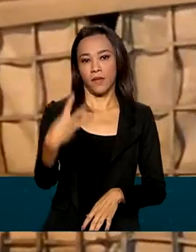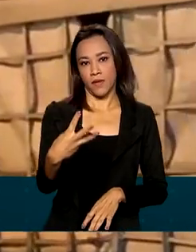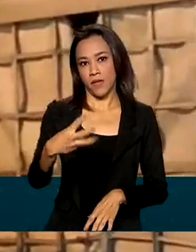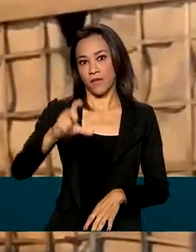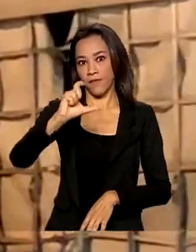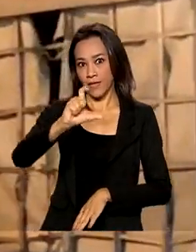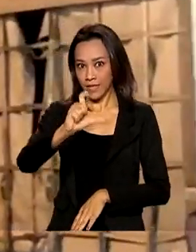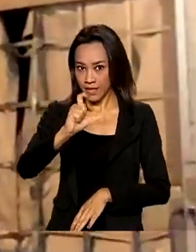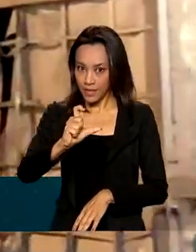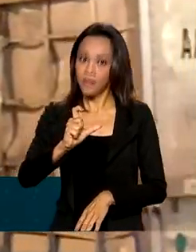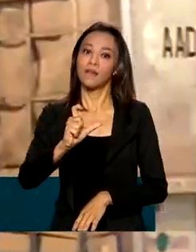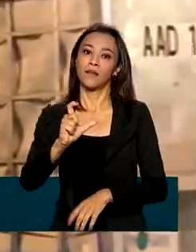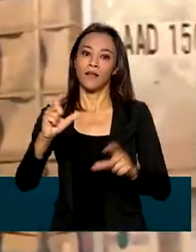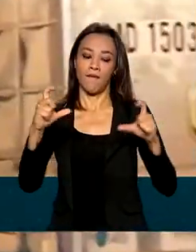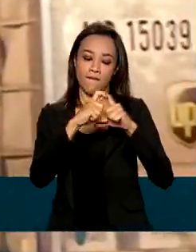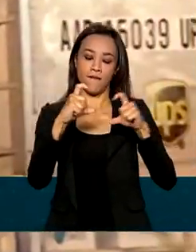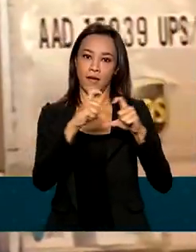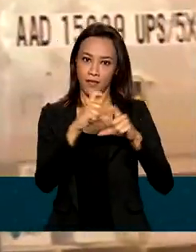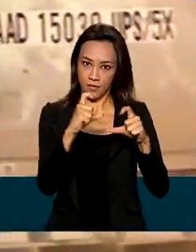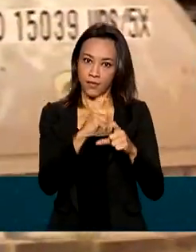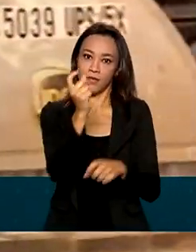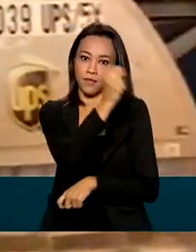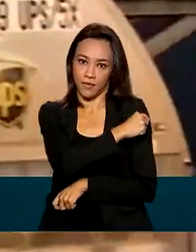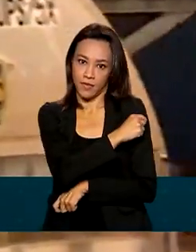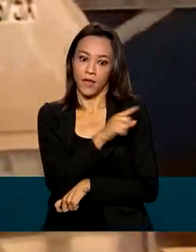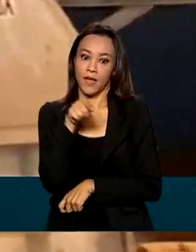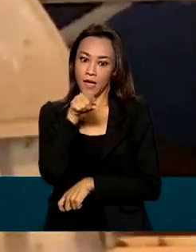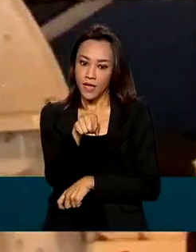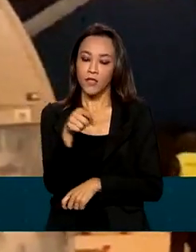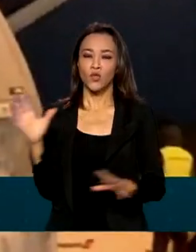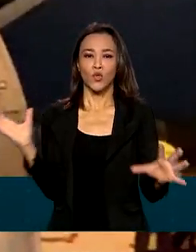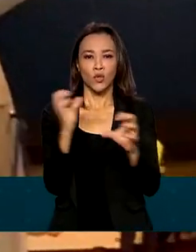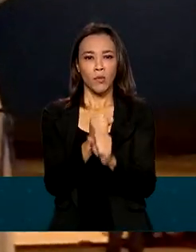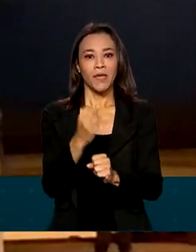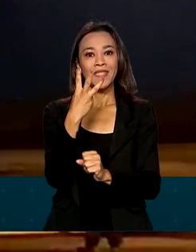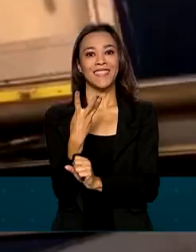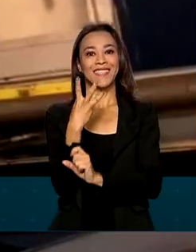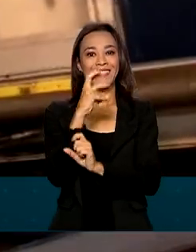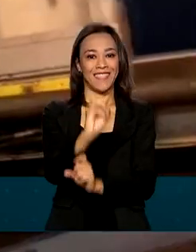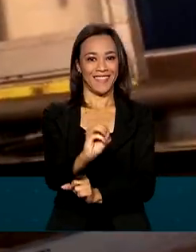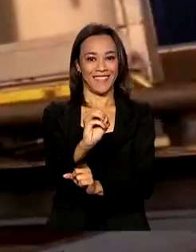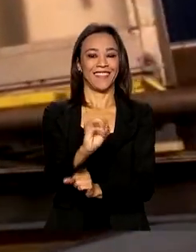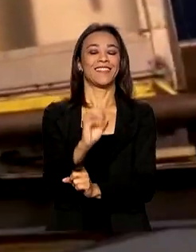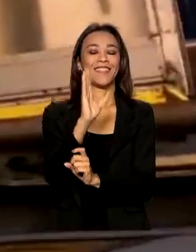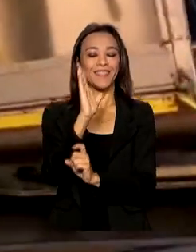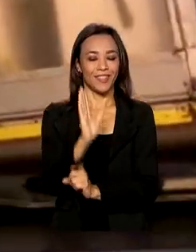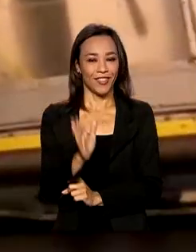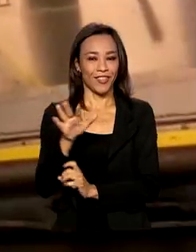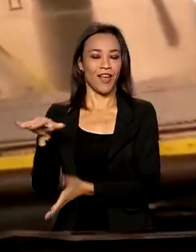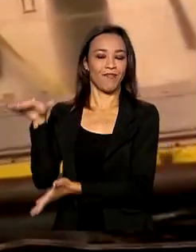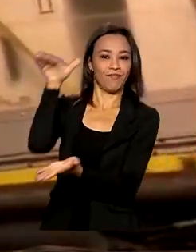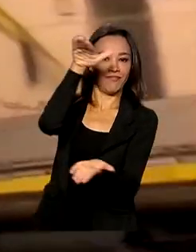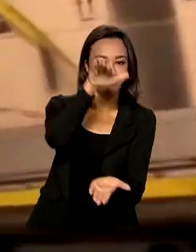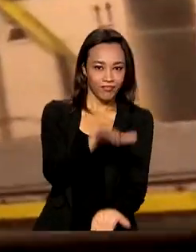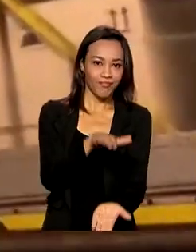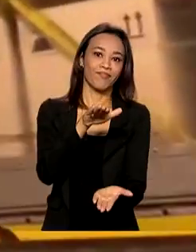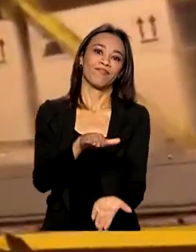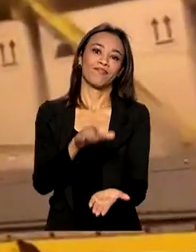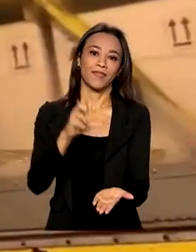de vacinas da fazer com mais essa carga chega a 30 o número de lotes de vacinas da fazer entregues ao